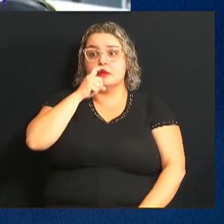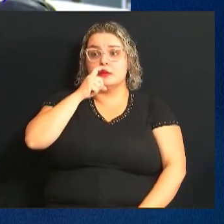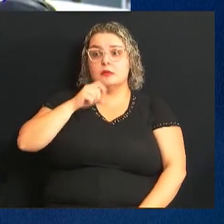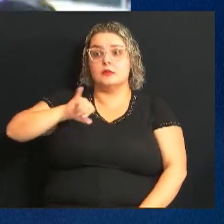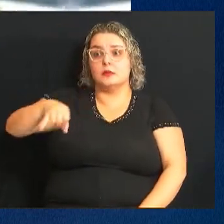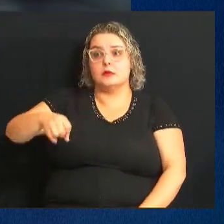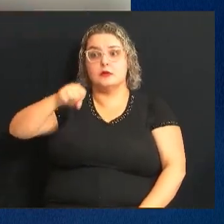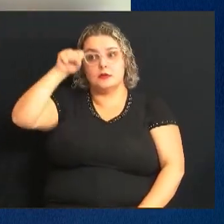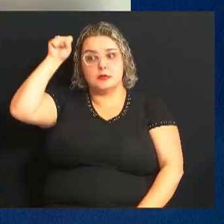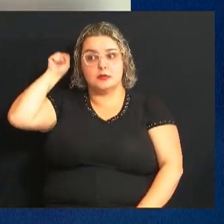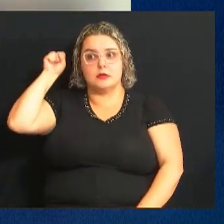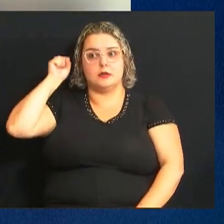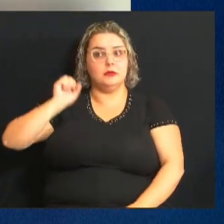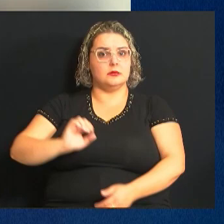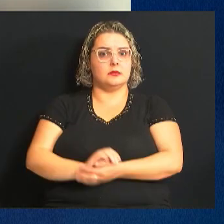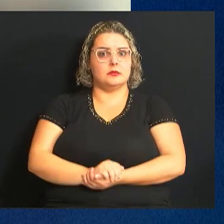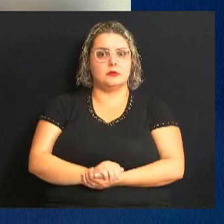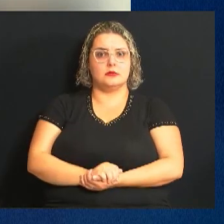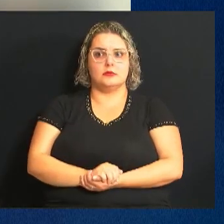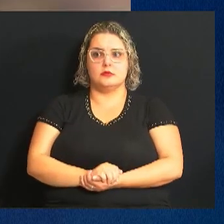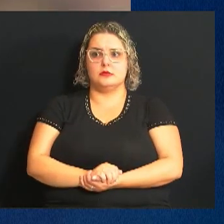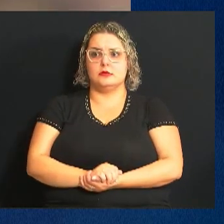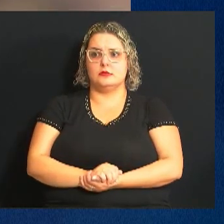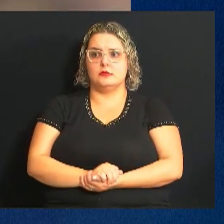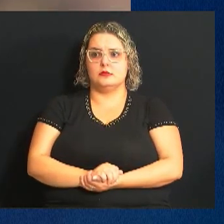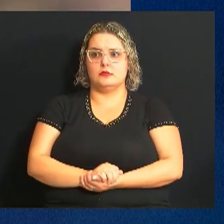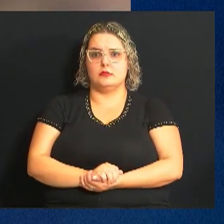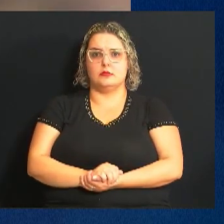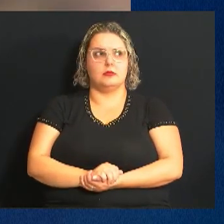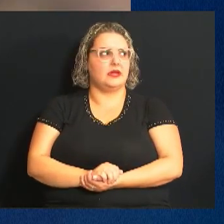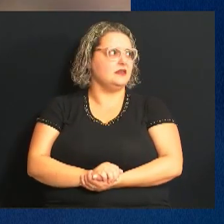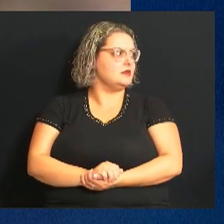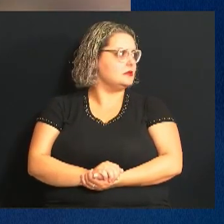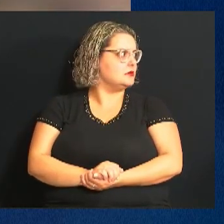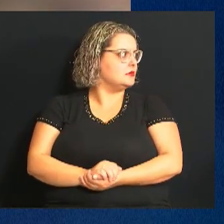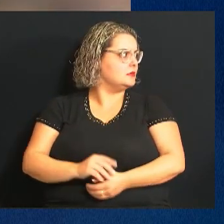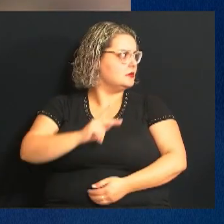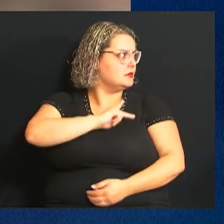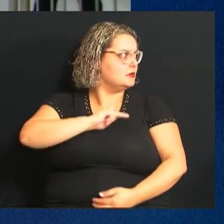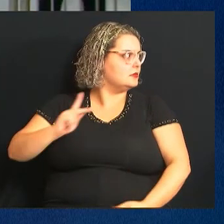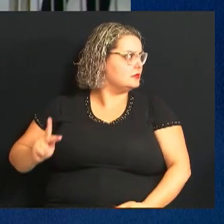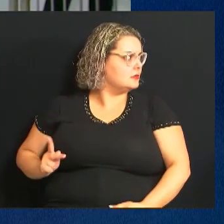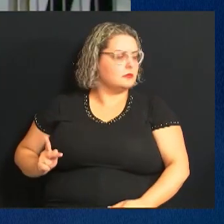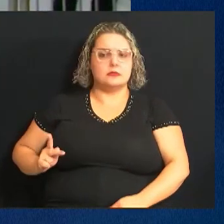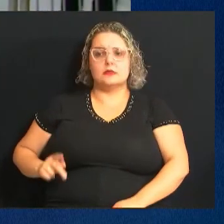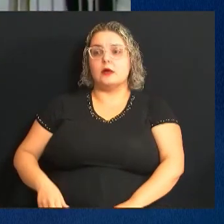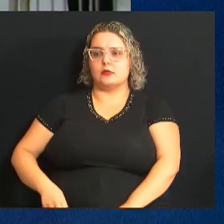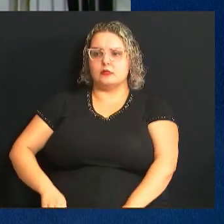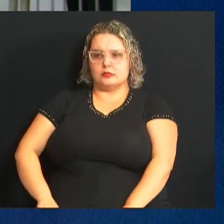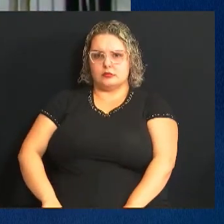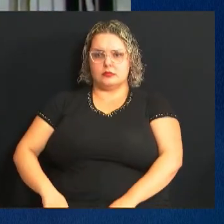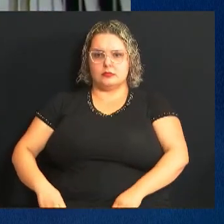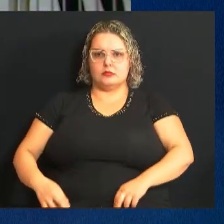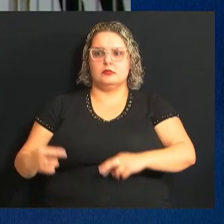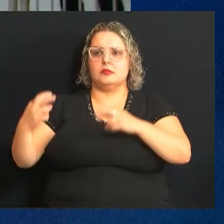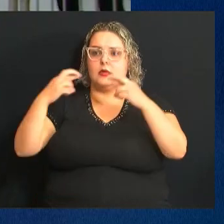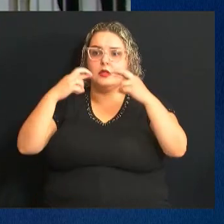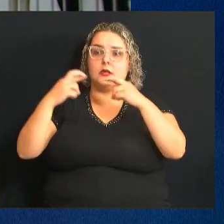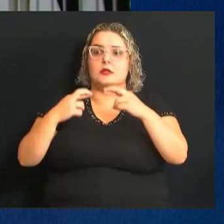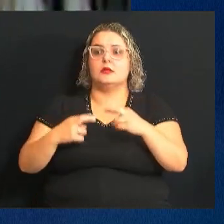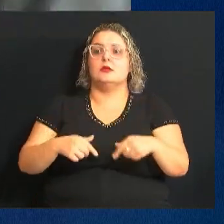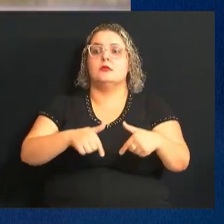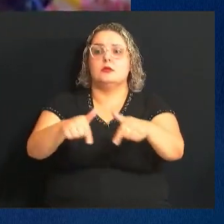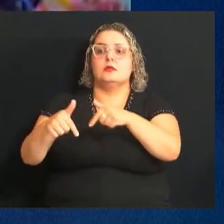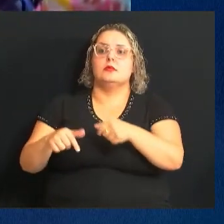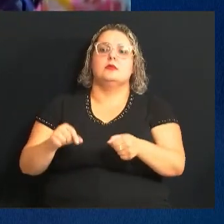da Barbarense. Vereador Paulo Búfalo, presidente da Comissão Permanente de Cultura, analisa o trabalho realizado no